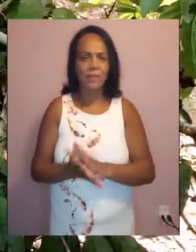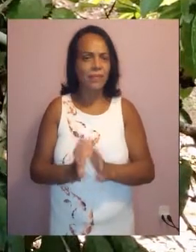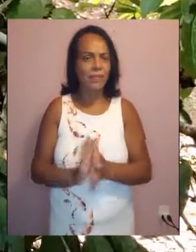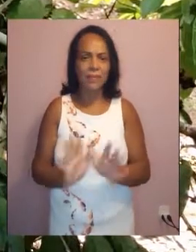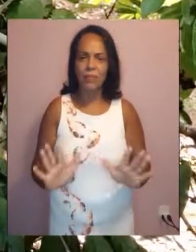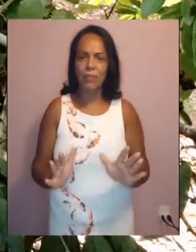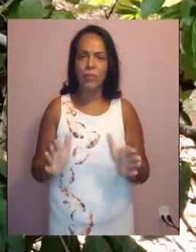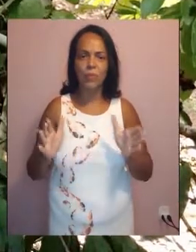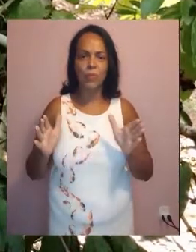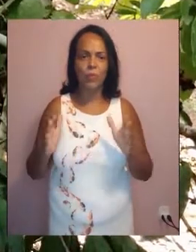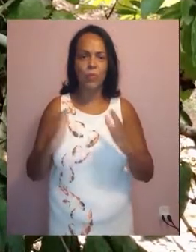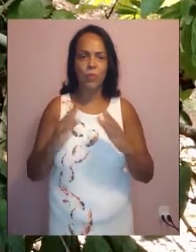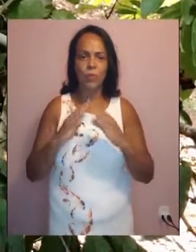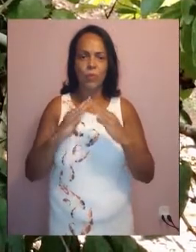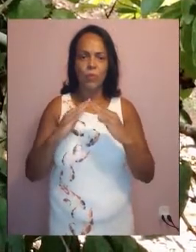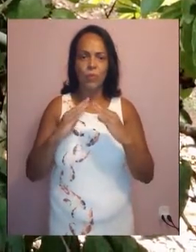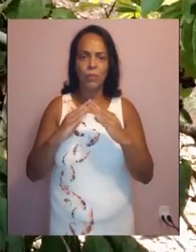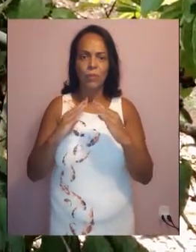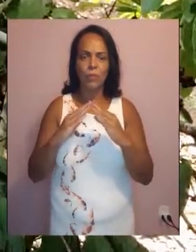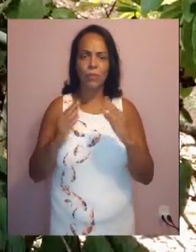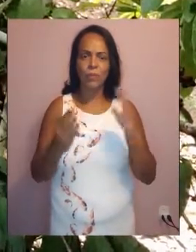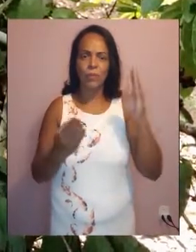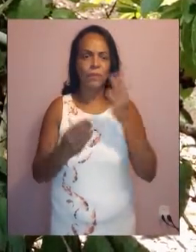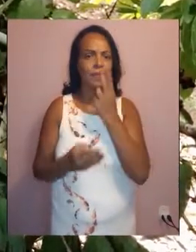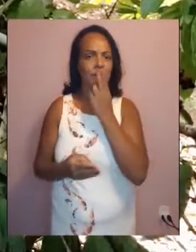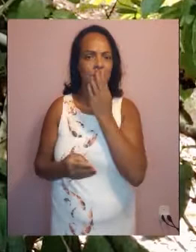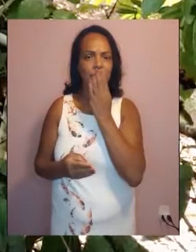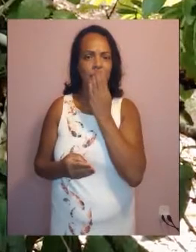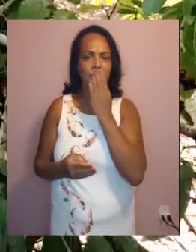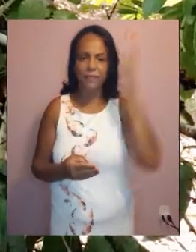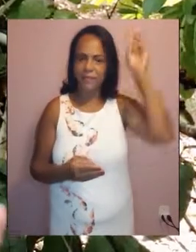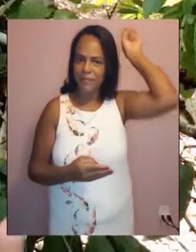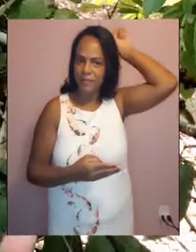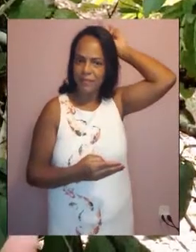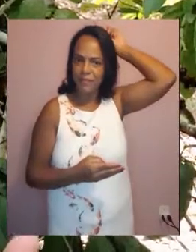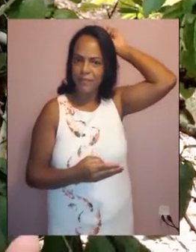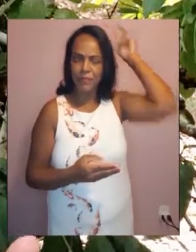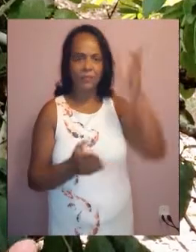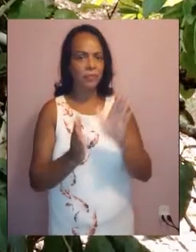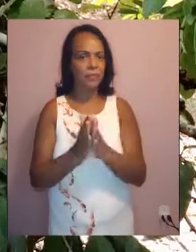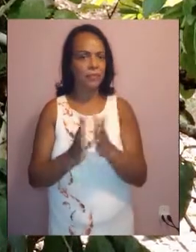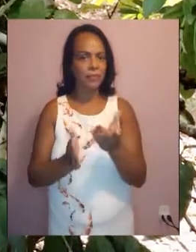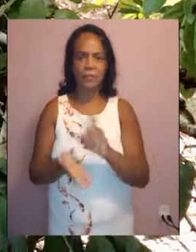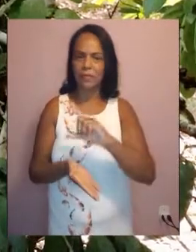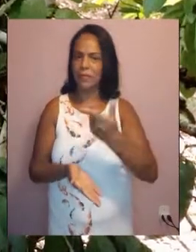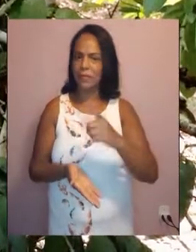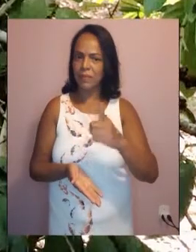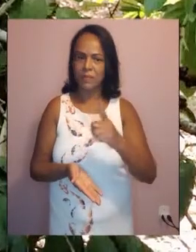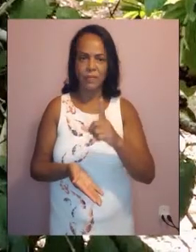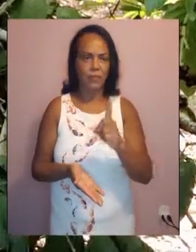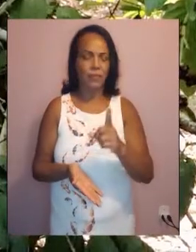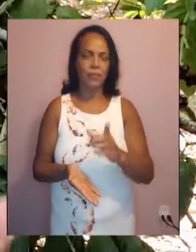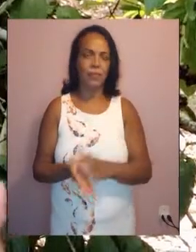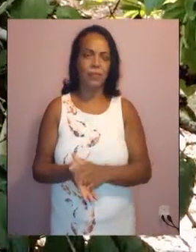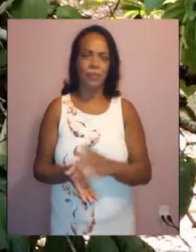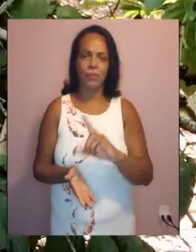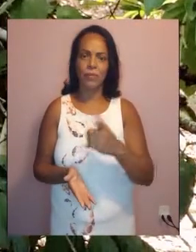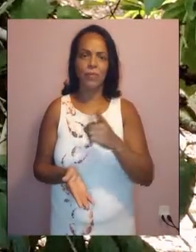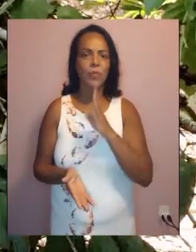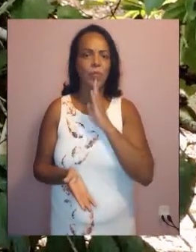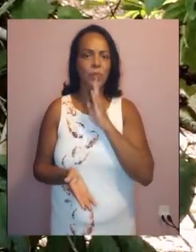aldeia. Até porque naquela época já existiam, porque esta bebida é milenar. São